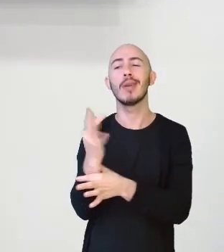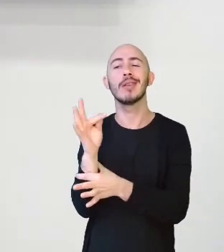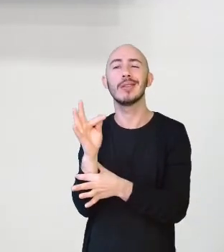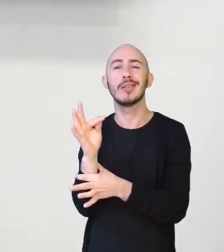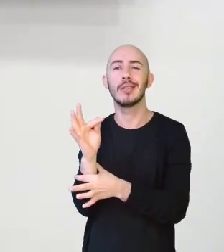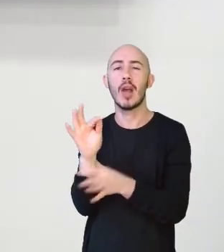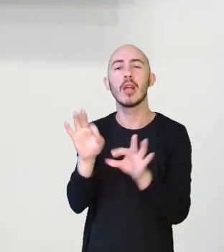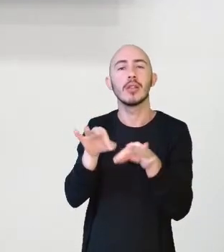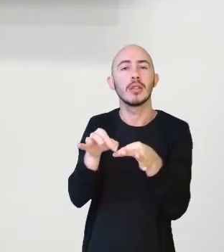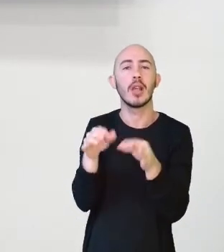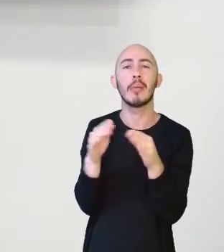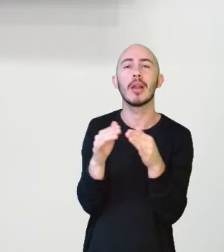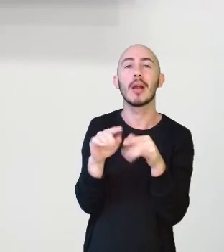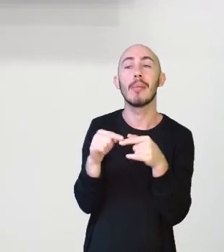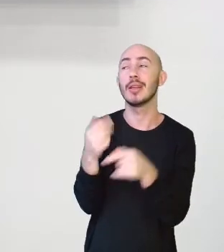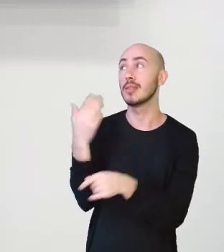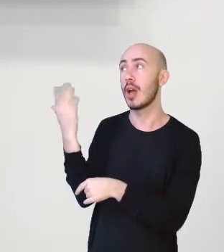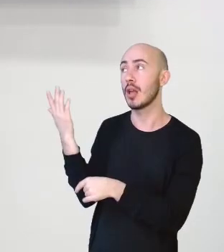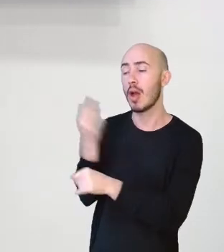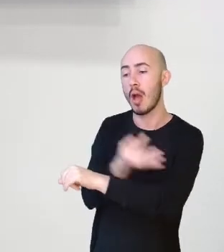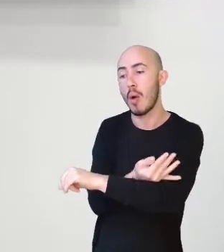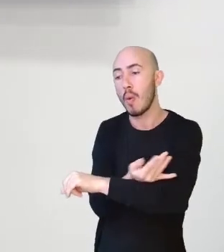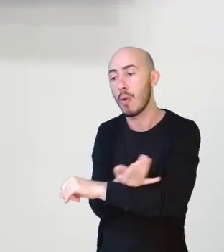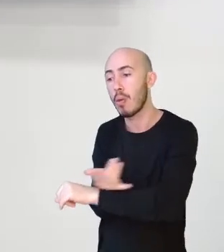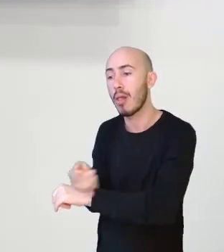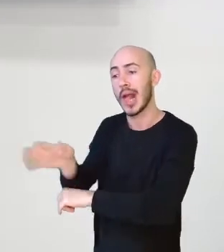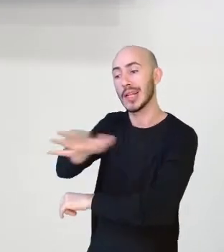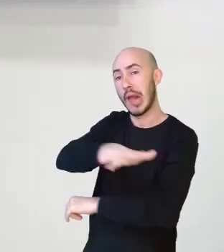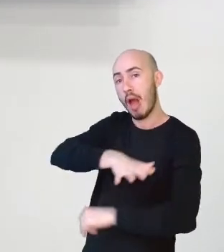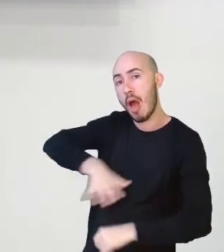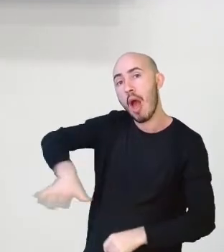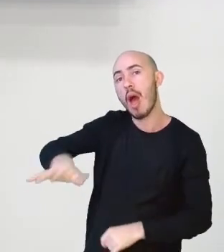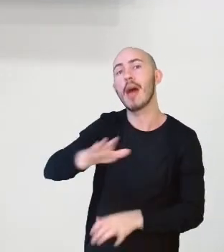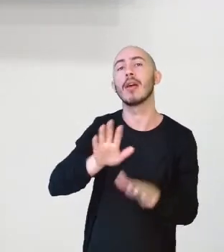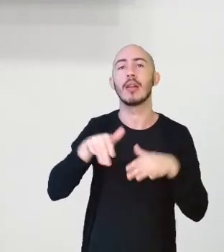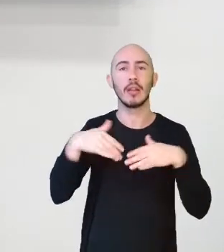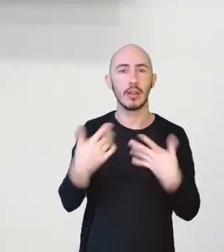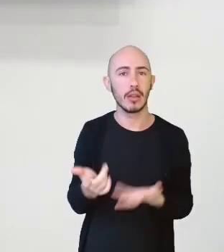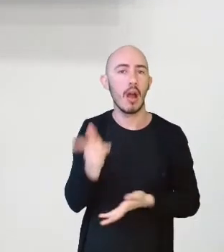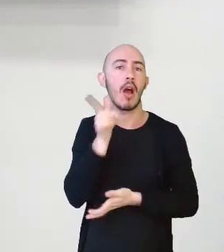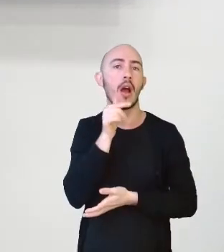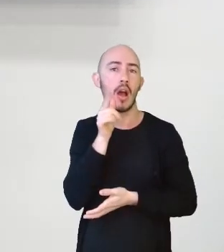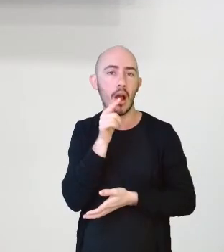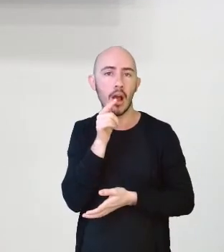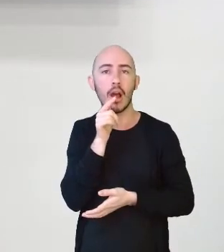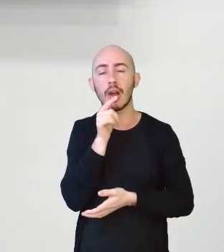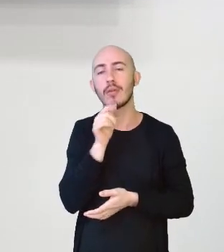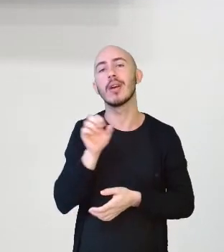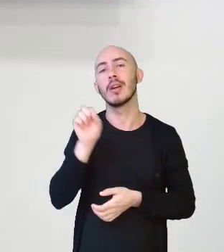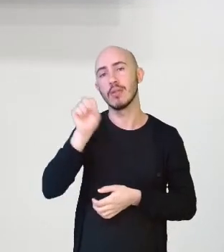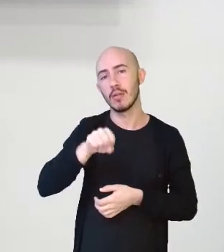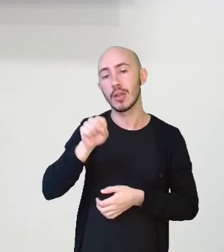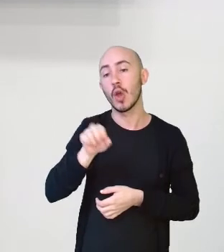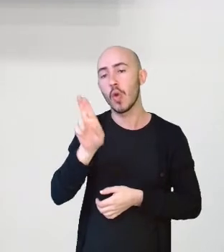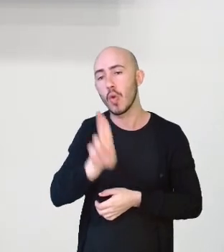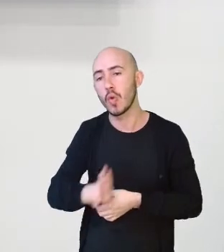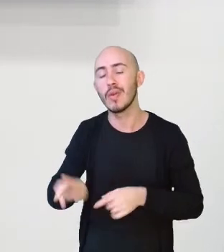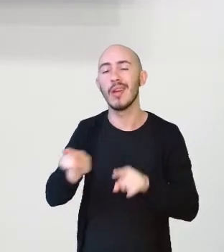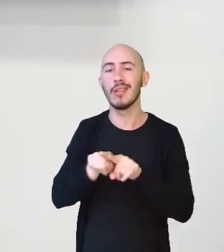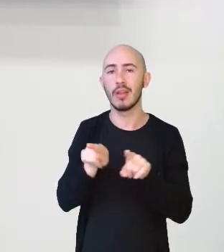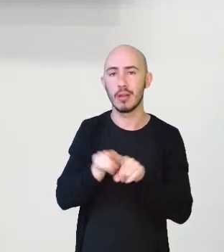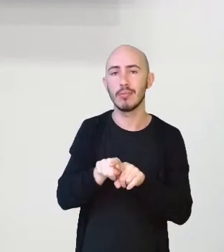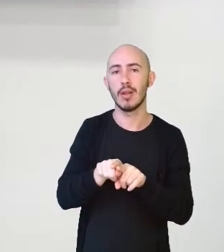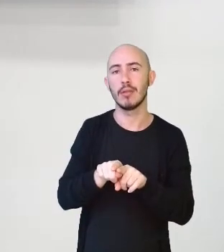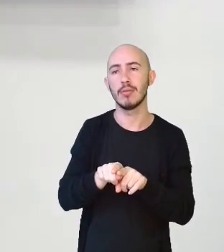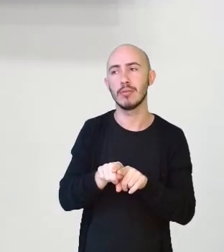quem sabe. Aqui já é uma plantação, então a água, ela serve para irrigação. É para aguar as plantas